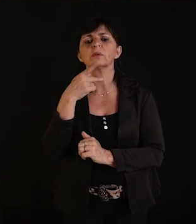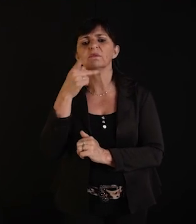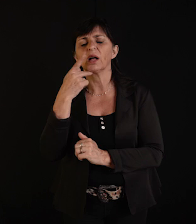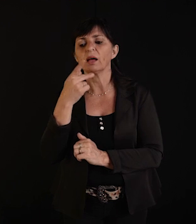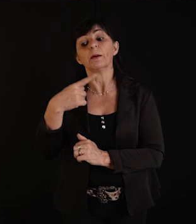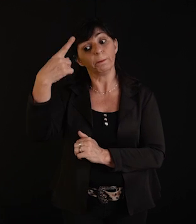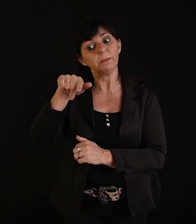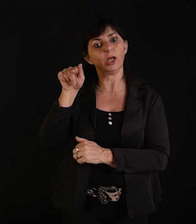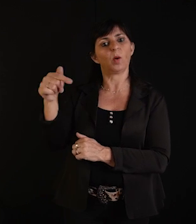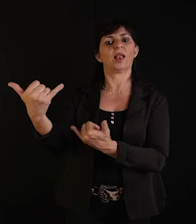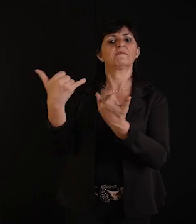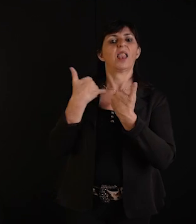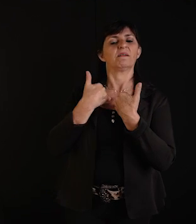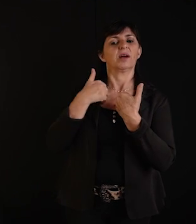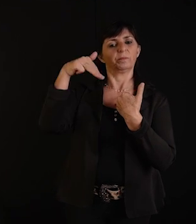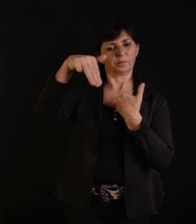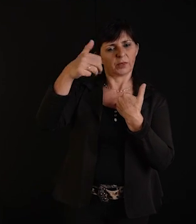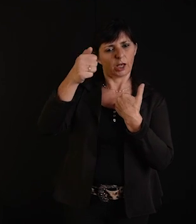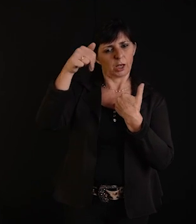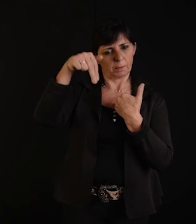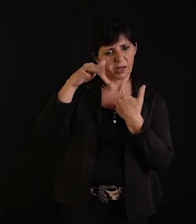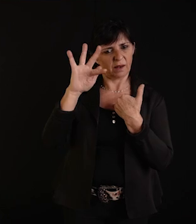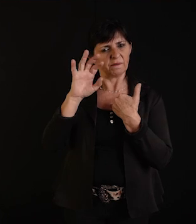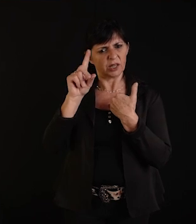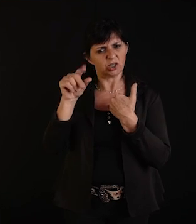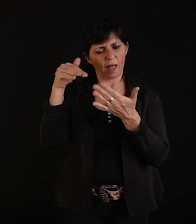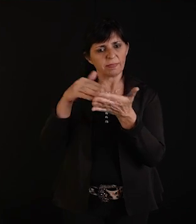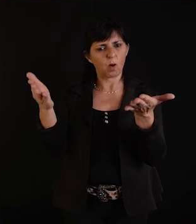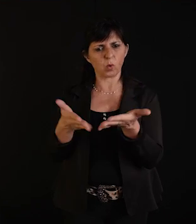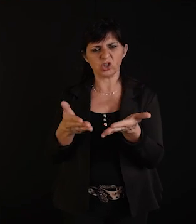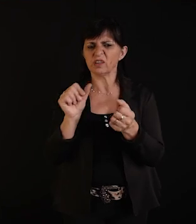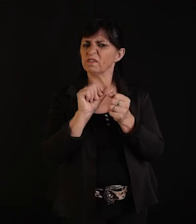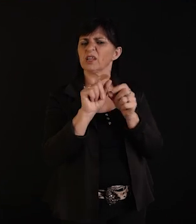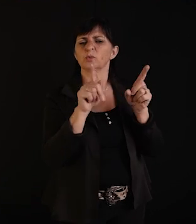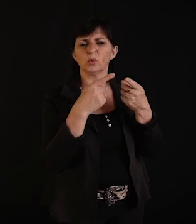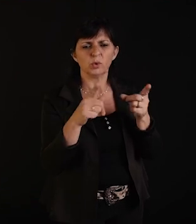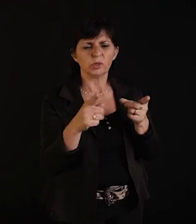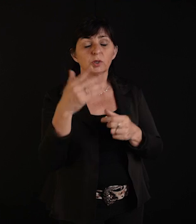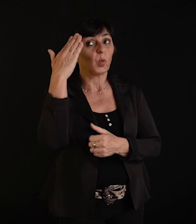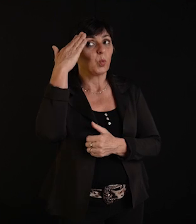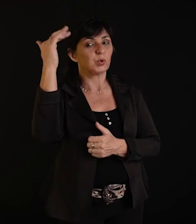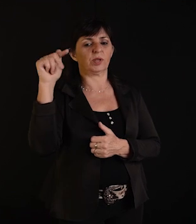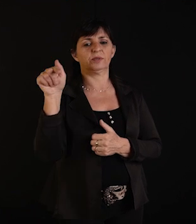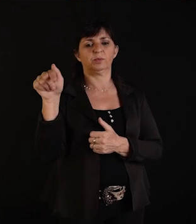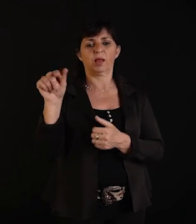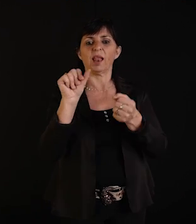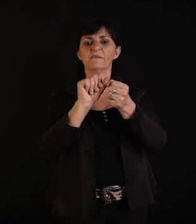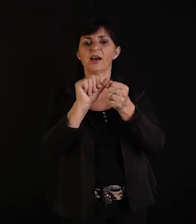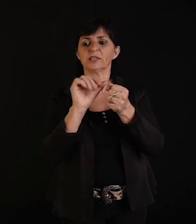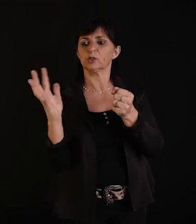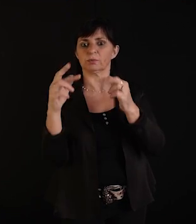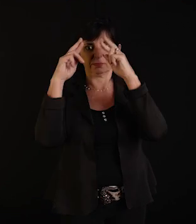né? Então, onde ele coloca a mão, até hoje ele compõe com a gente, cara, é sucesso. Então, aí o Sonho Sem Fim foi uma milonga que a